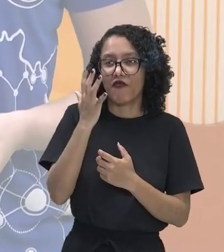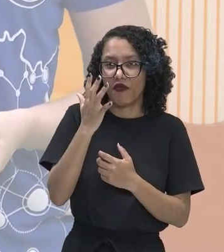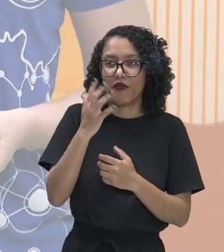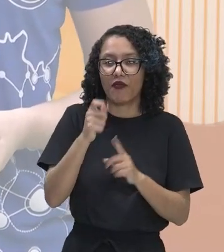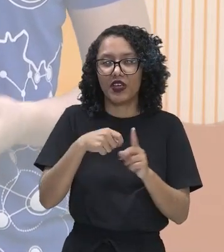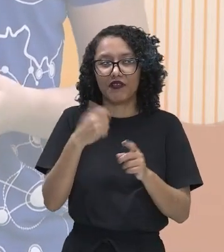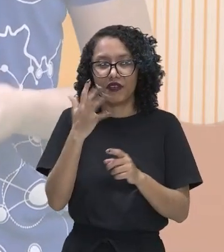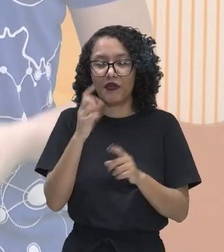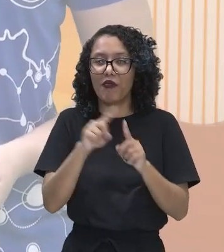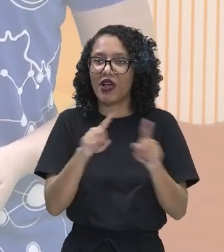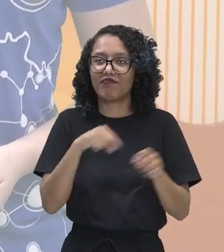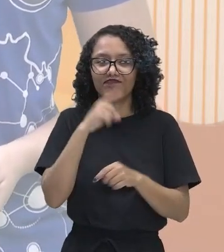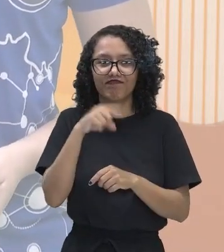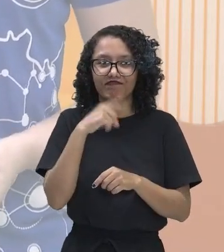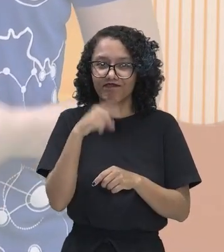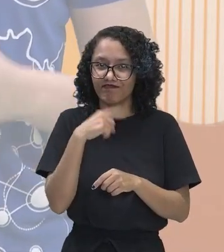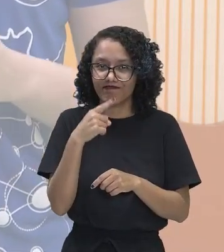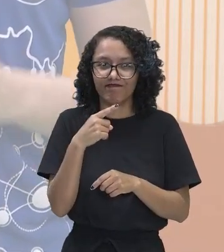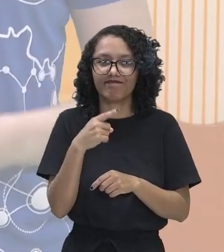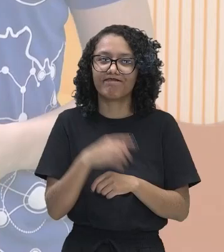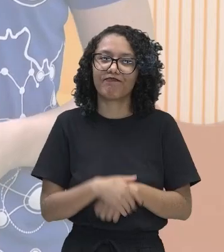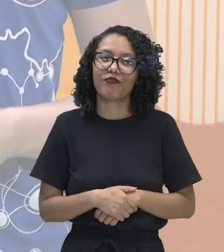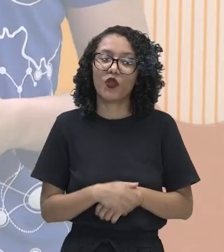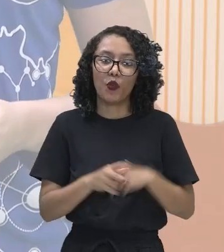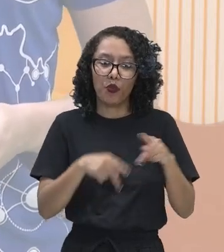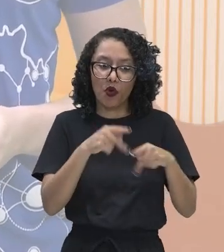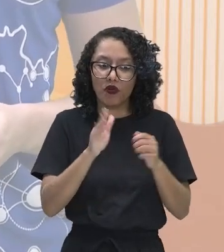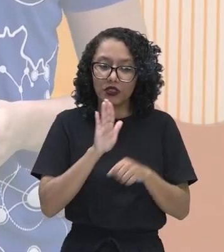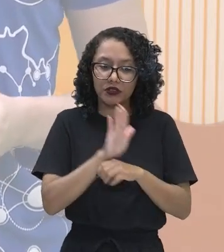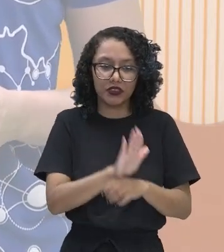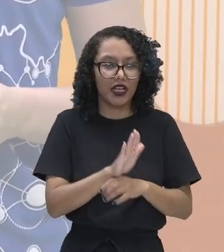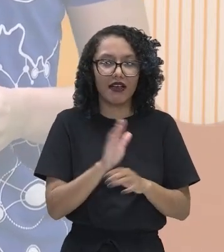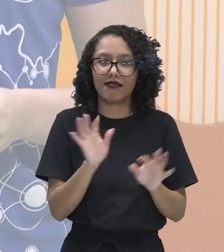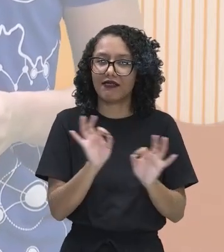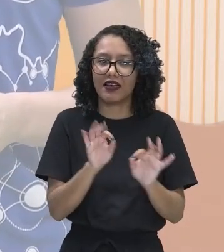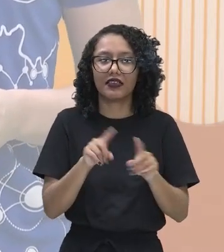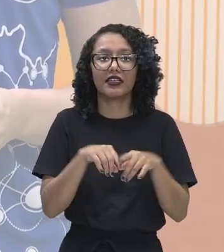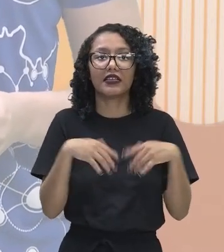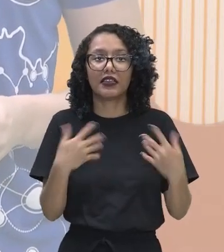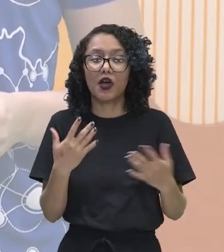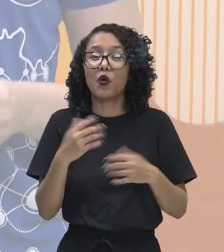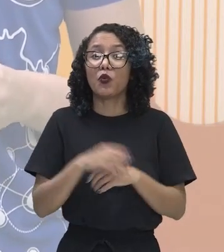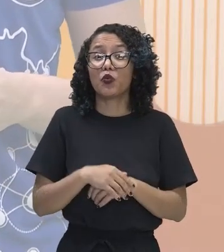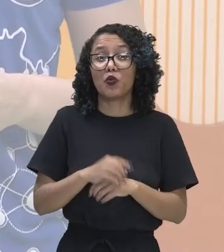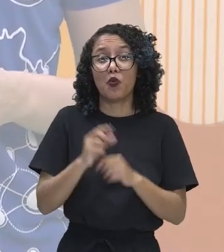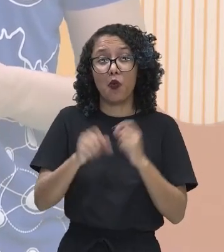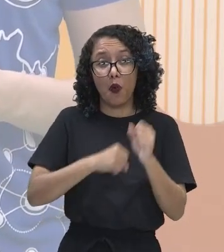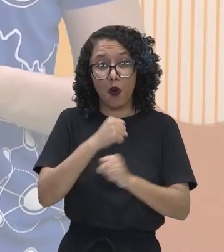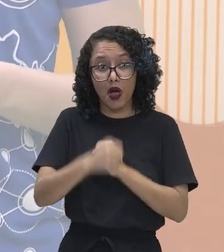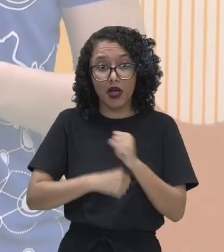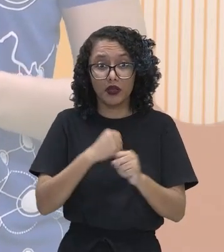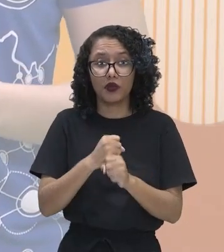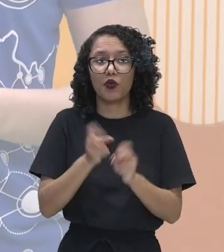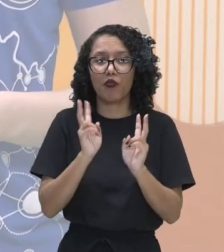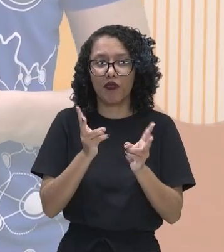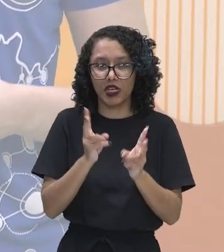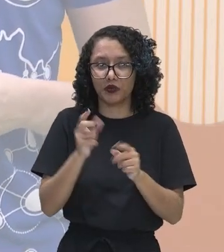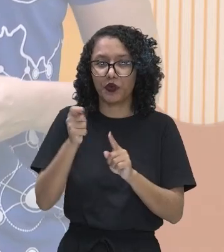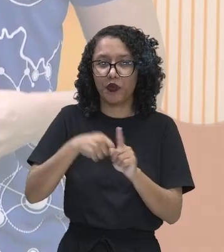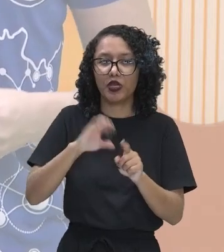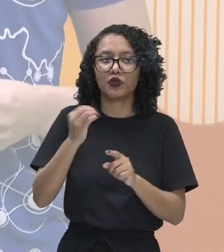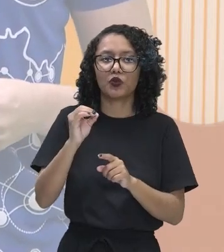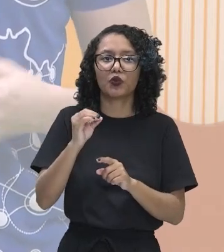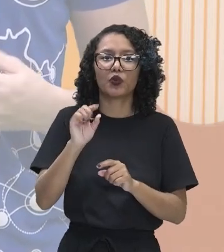da população. Portanto, em outubro do mesmo ano, a revolução, fica conhecida como a Revolução de